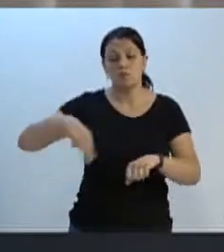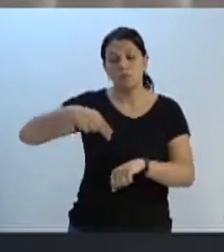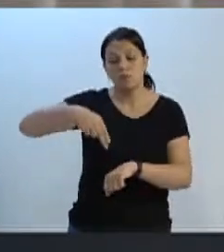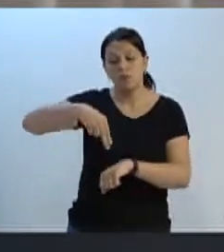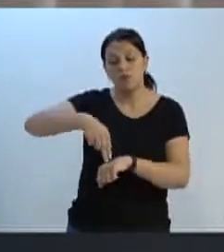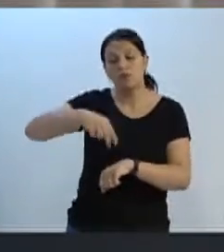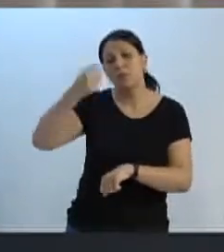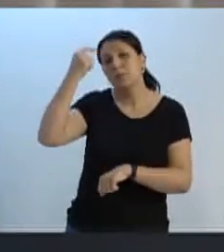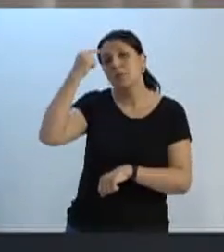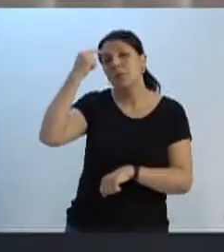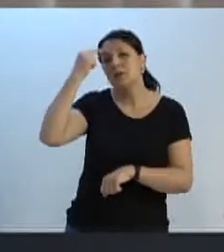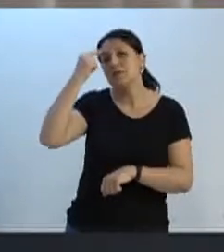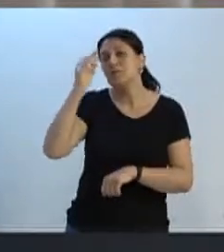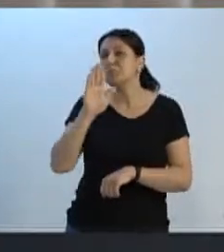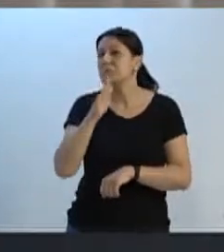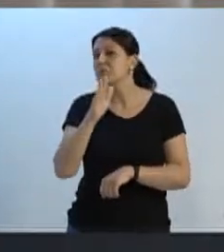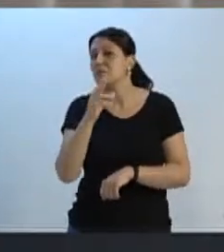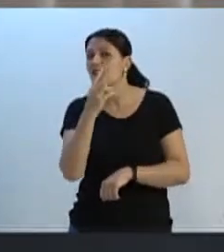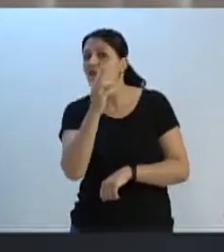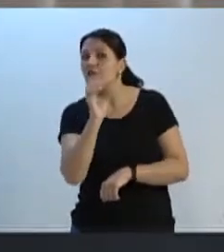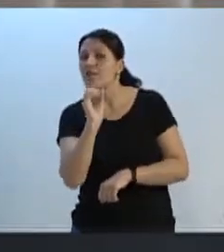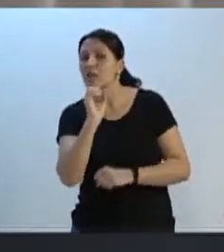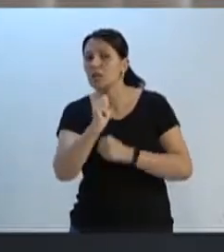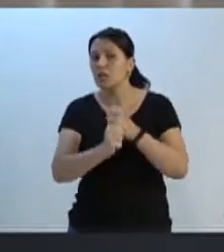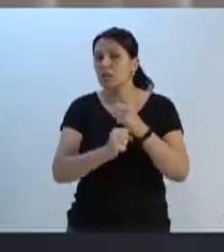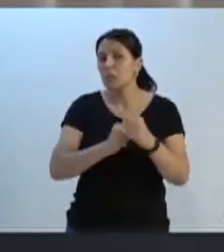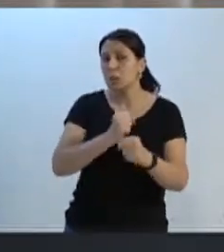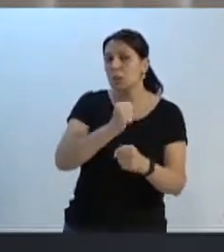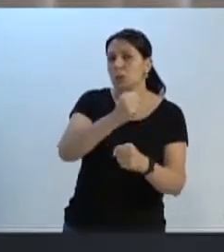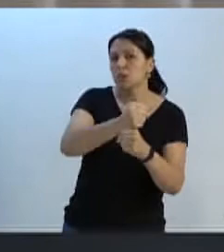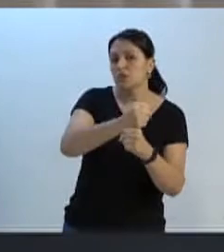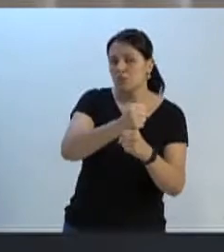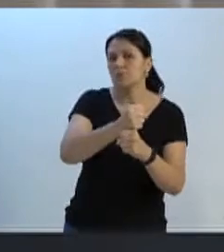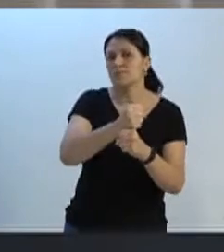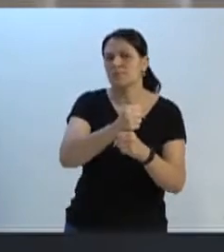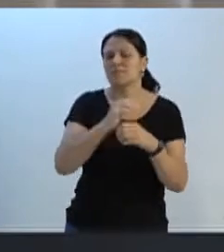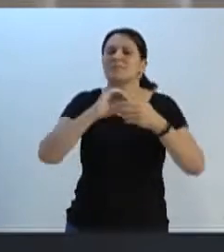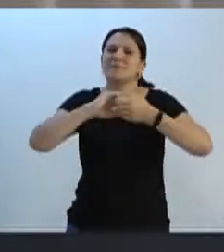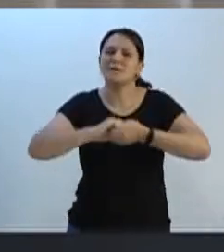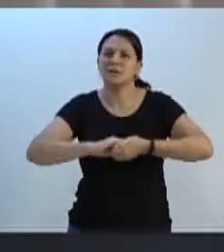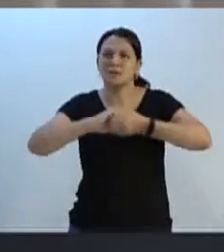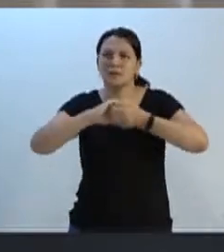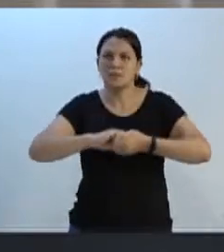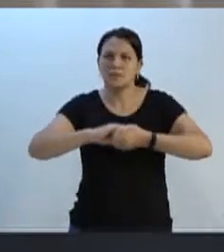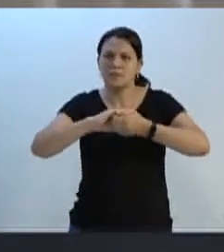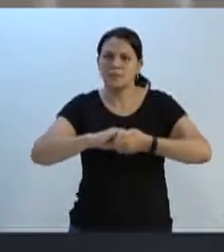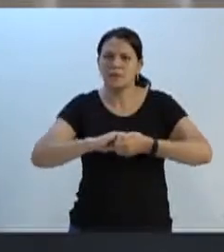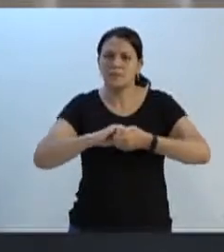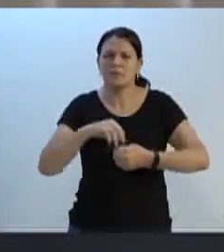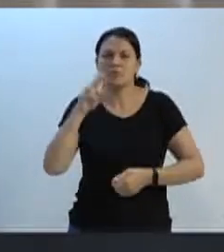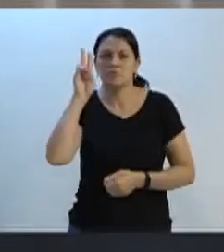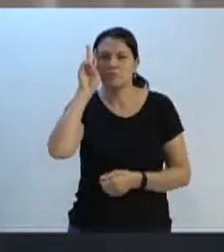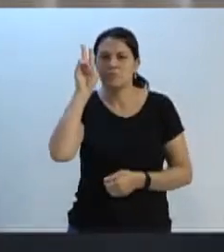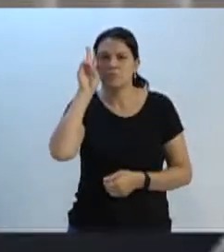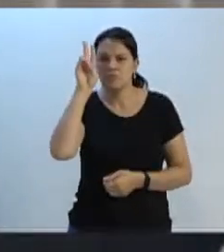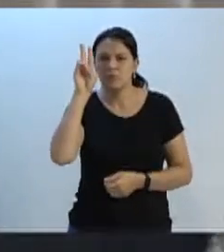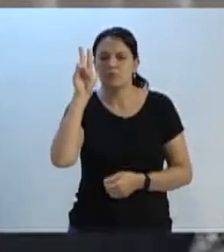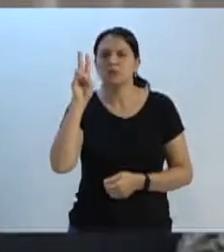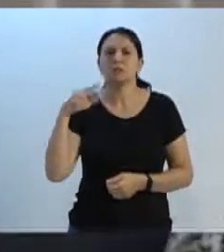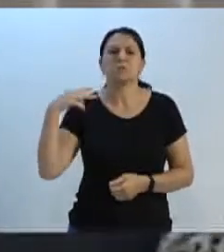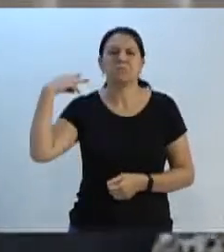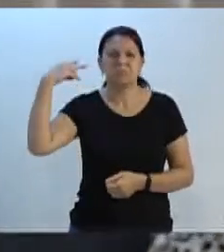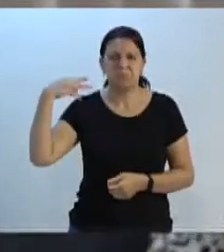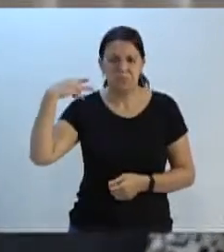pensando no mínimo 20 anos à frente. Parabéns pela lembrança, Vossa Excelência traz essa lembrança de um grande político que